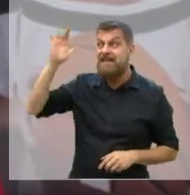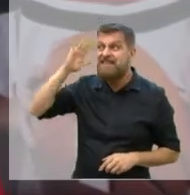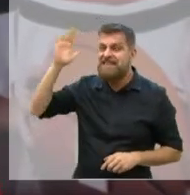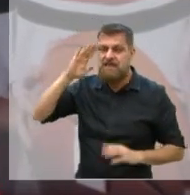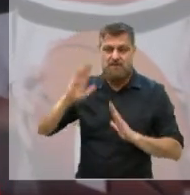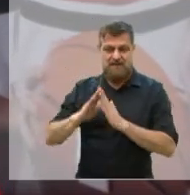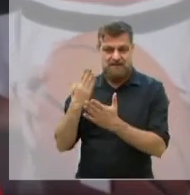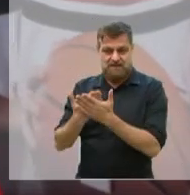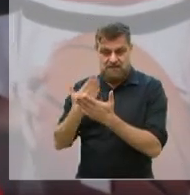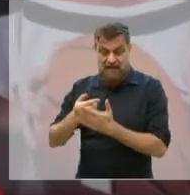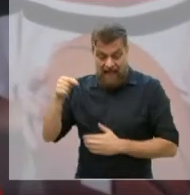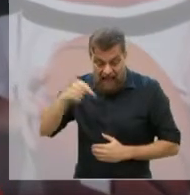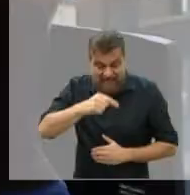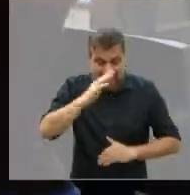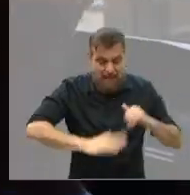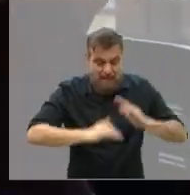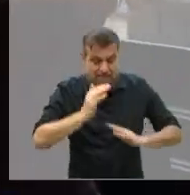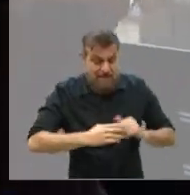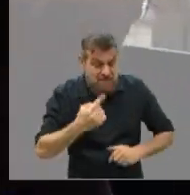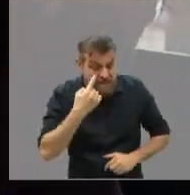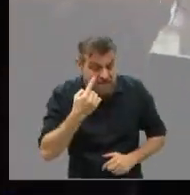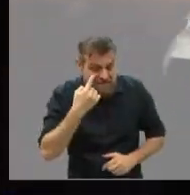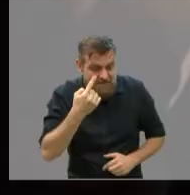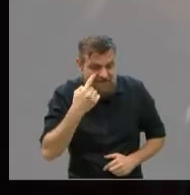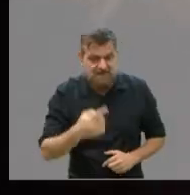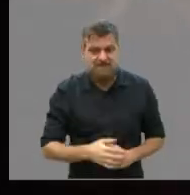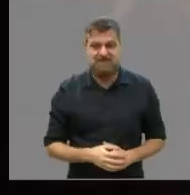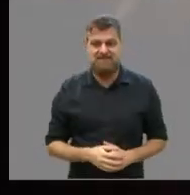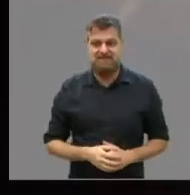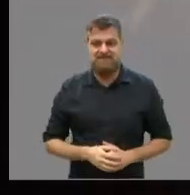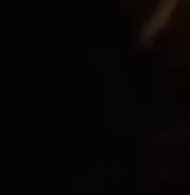sala de aula e vem mais para a prática.